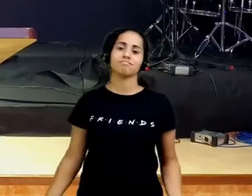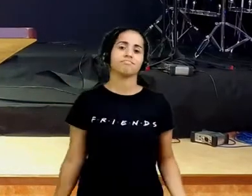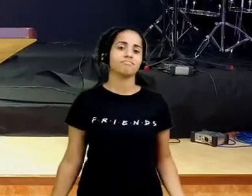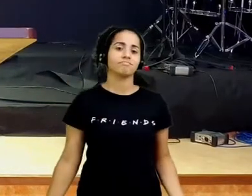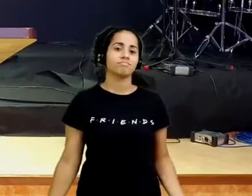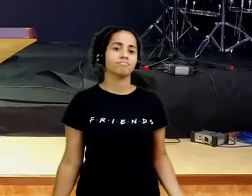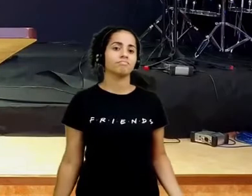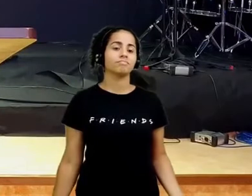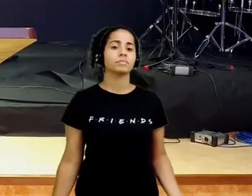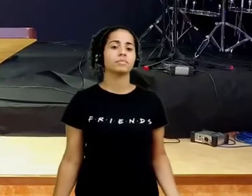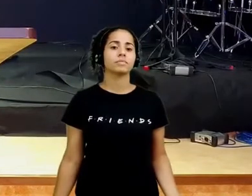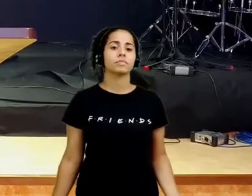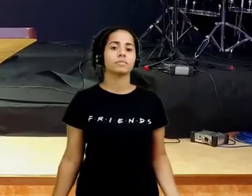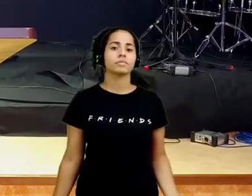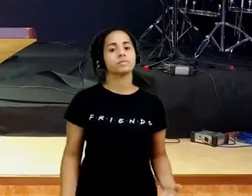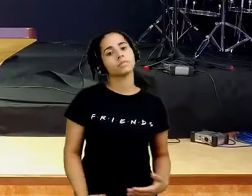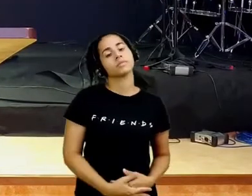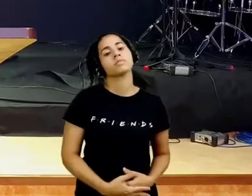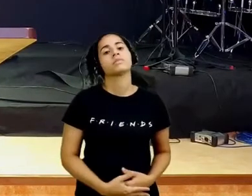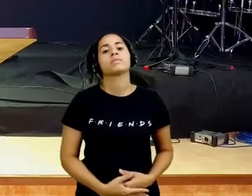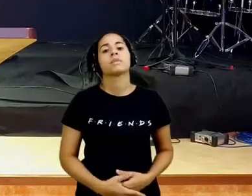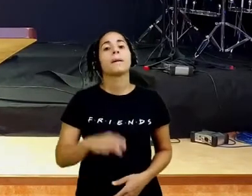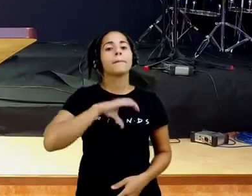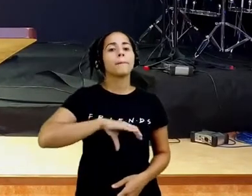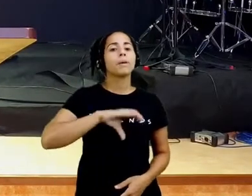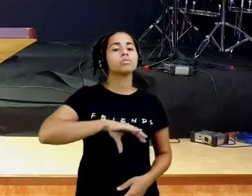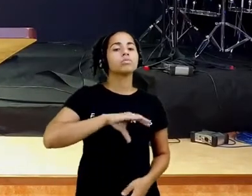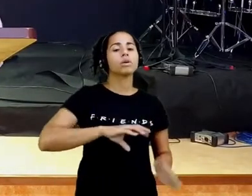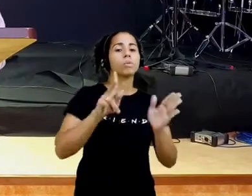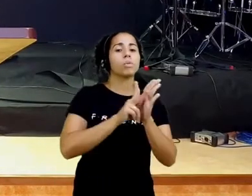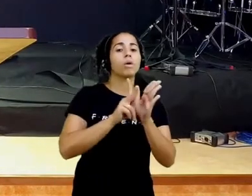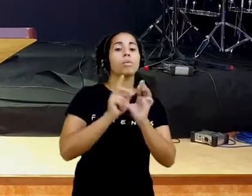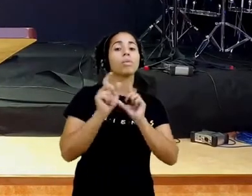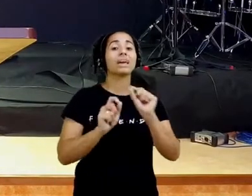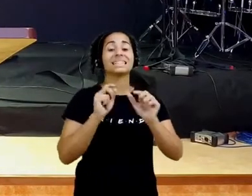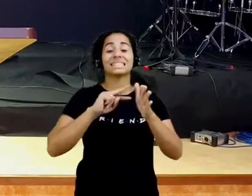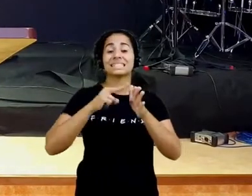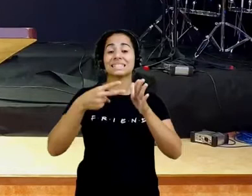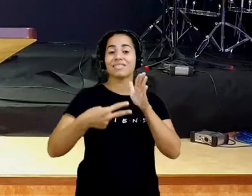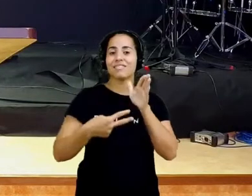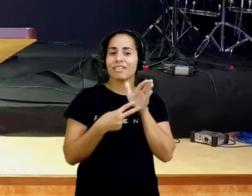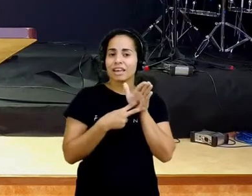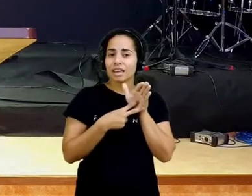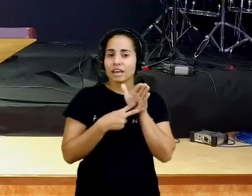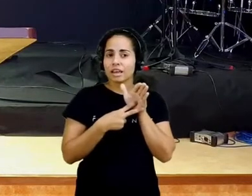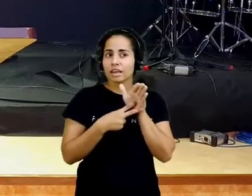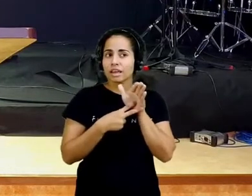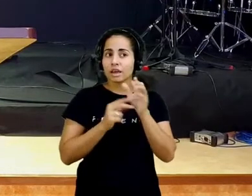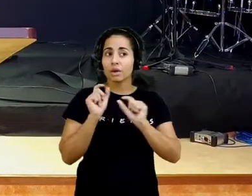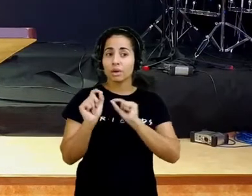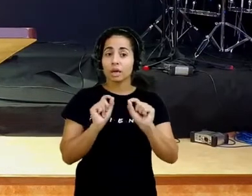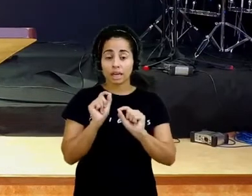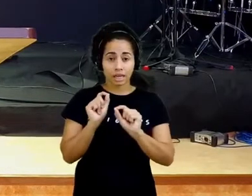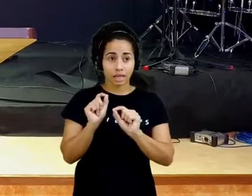E colocar, queridos, essa expressão, ponha a boca num pó, o modo oriental de se